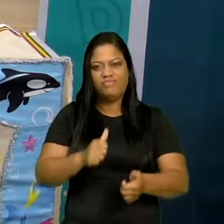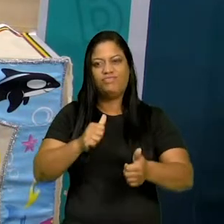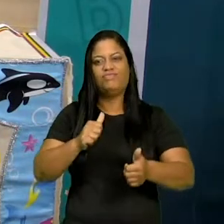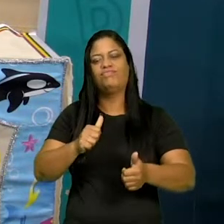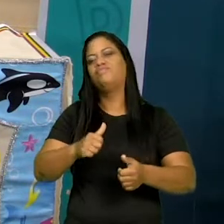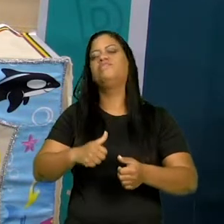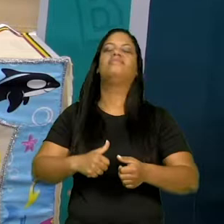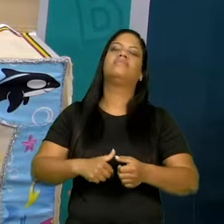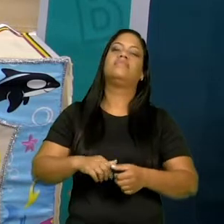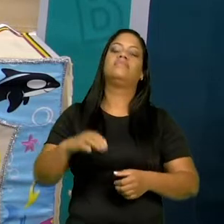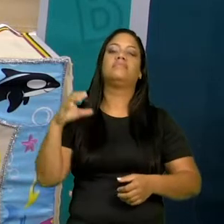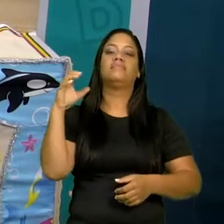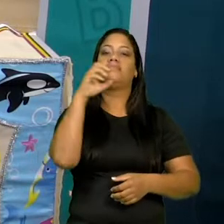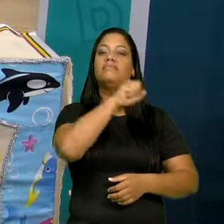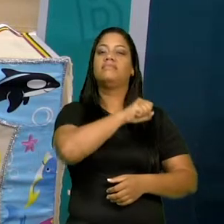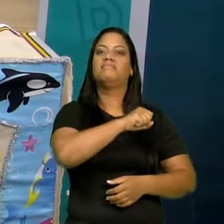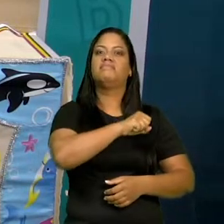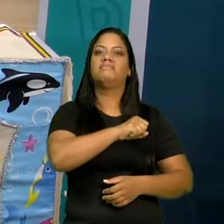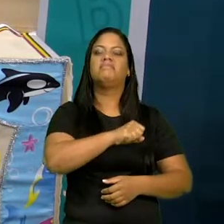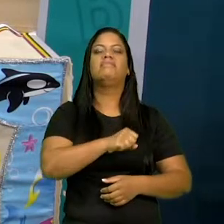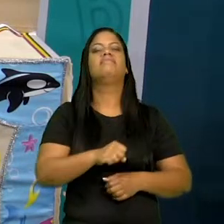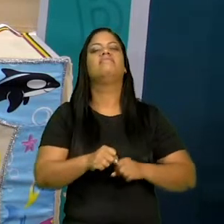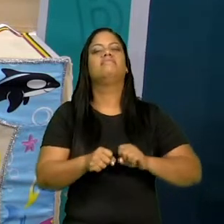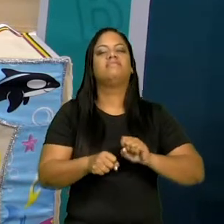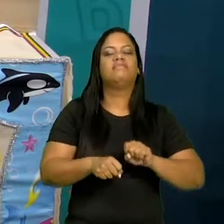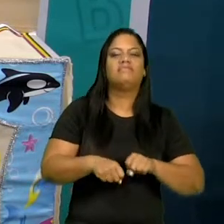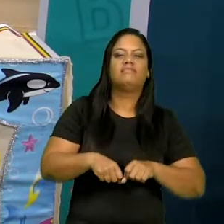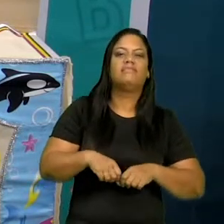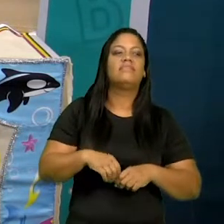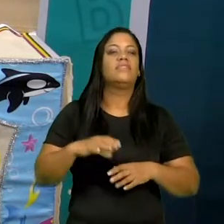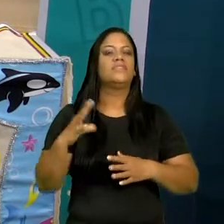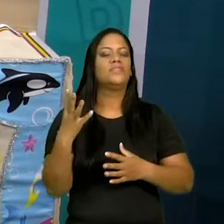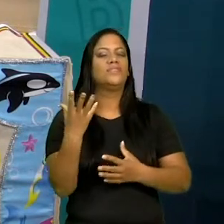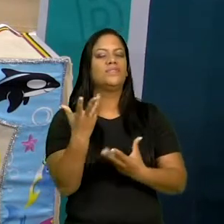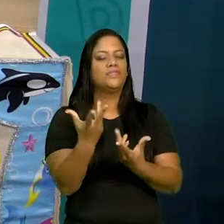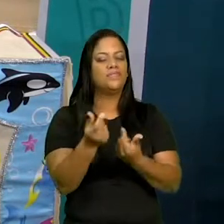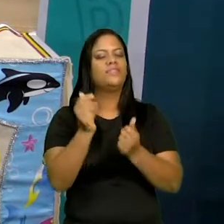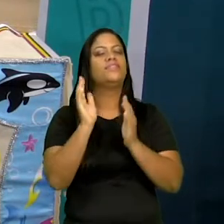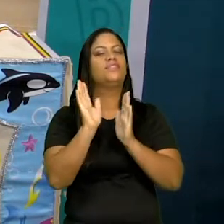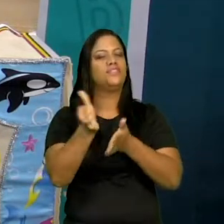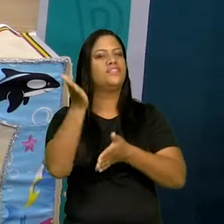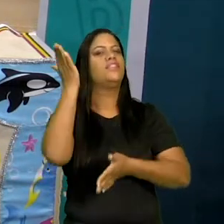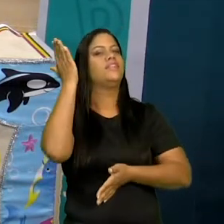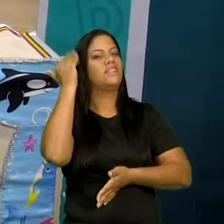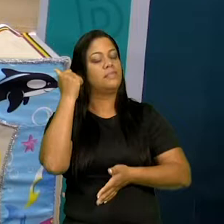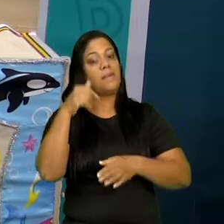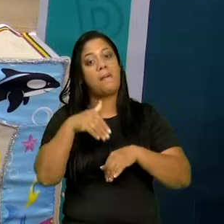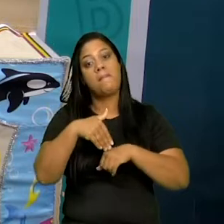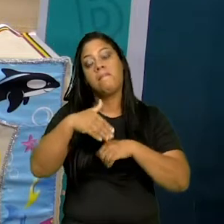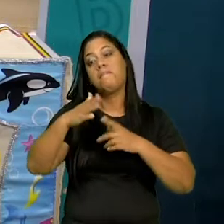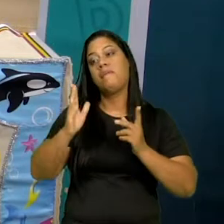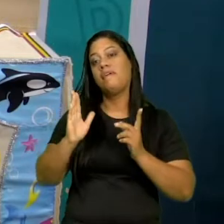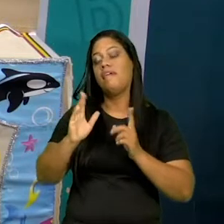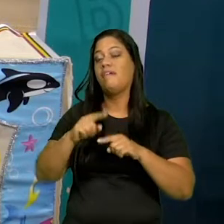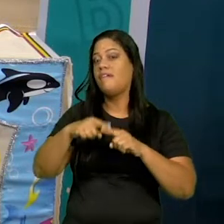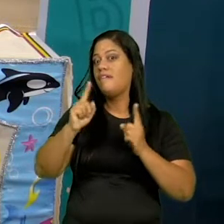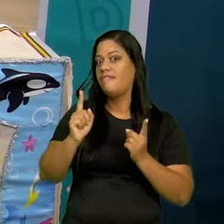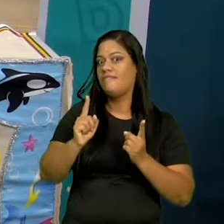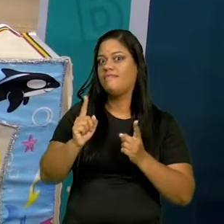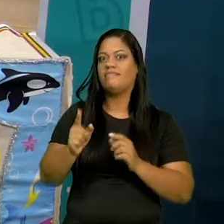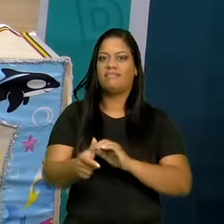passou na frente da tartaruga? Como todo mundo já sabia. É, mas a tartaruga,